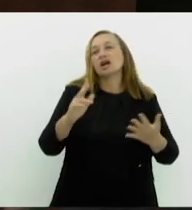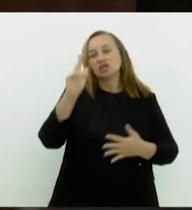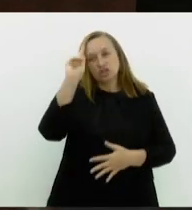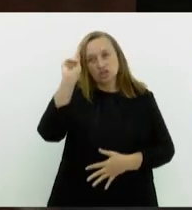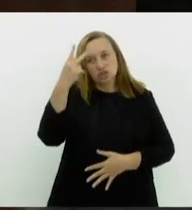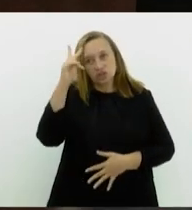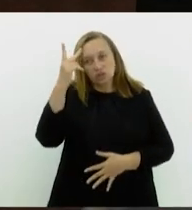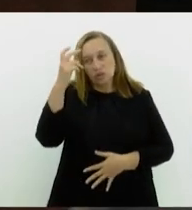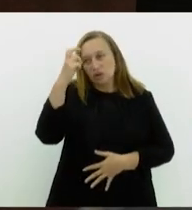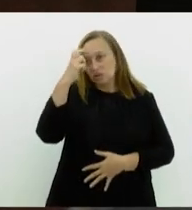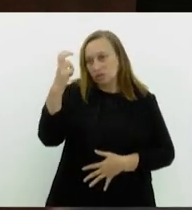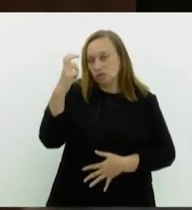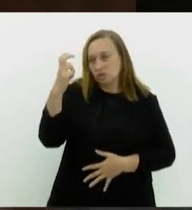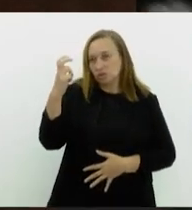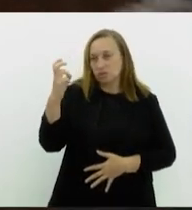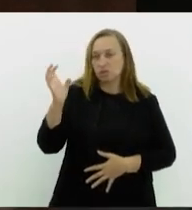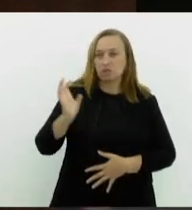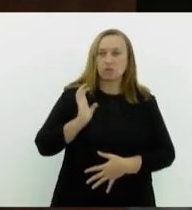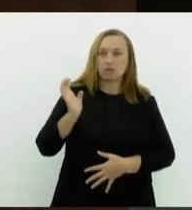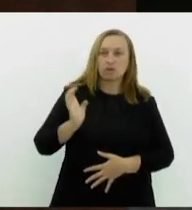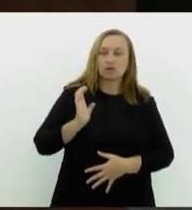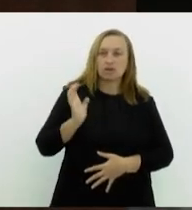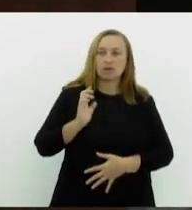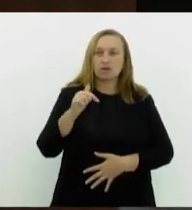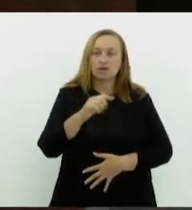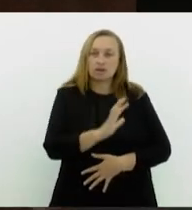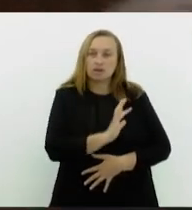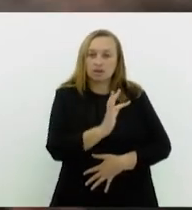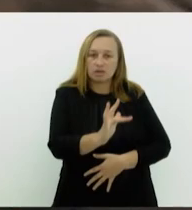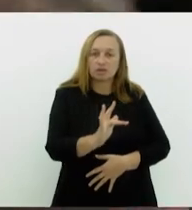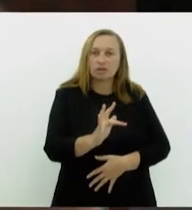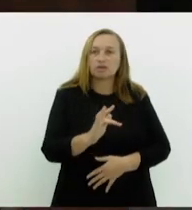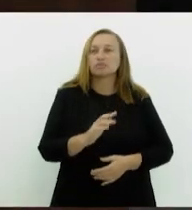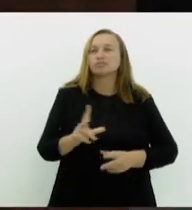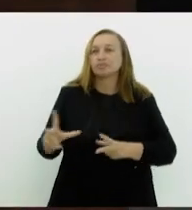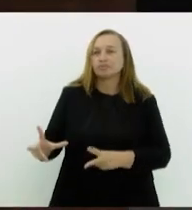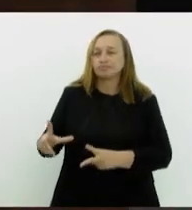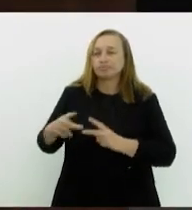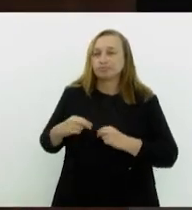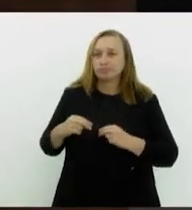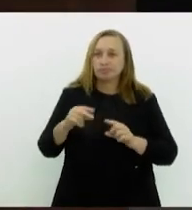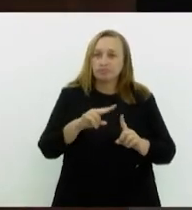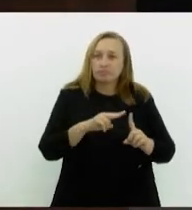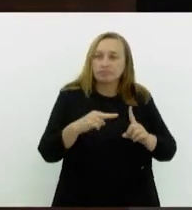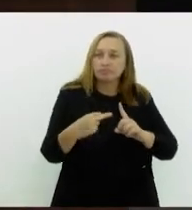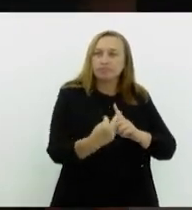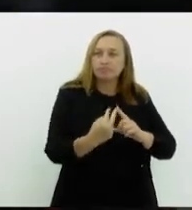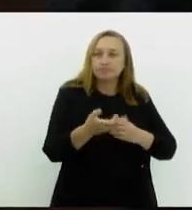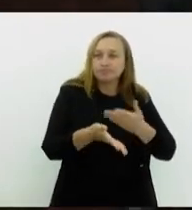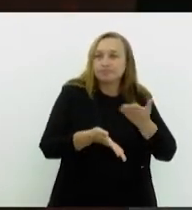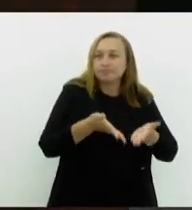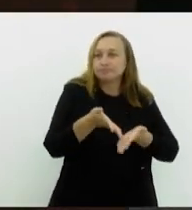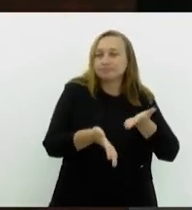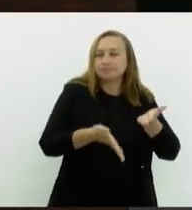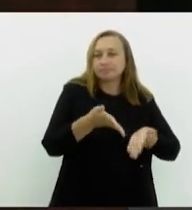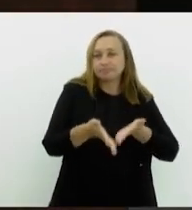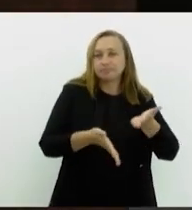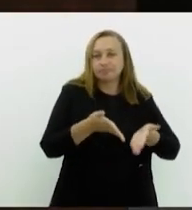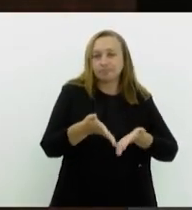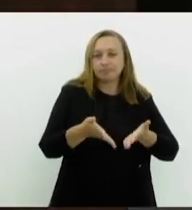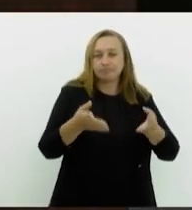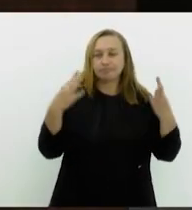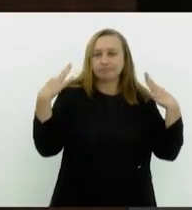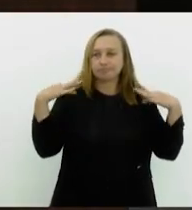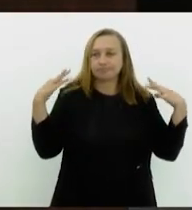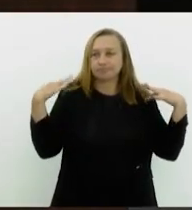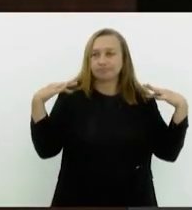cultura, aqui na nossa Baixada Fluminense, e que merece esse olhar mais cuidadoso com o seu